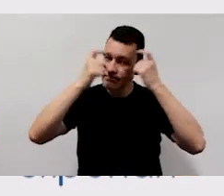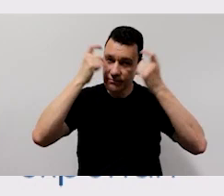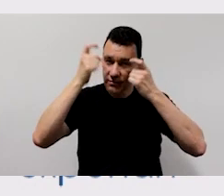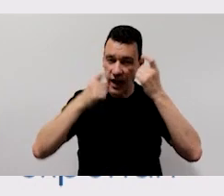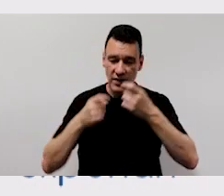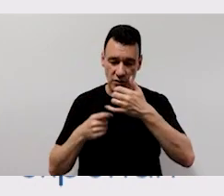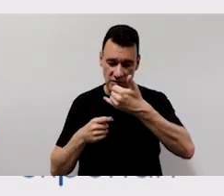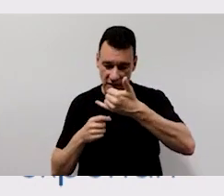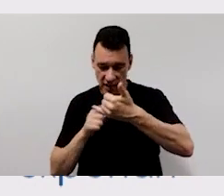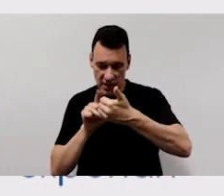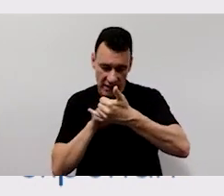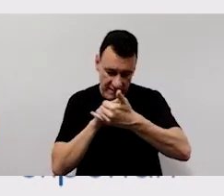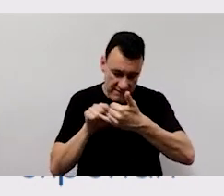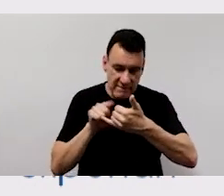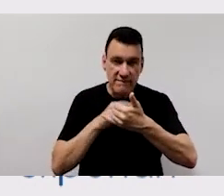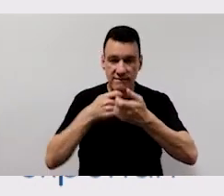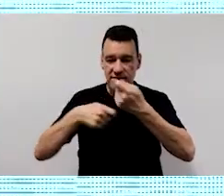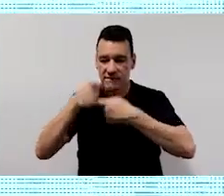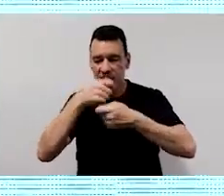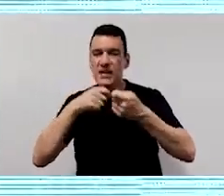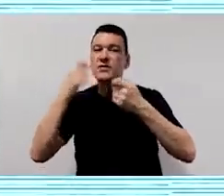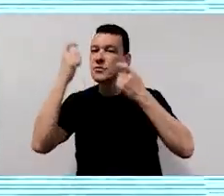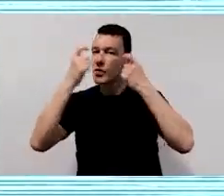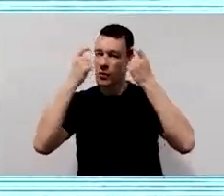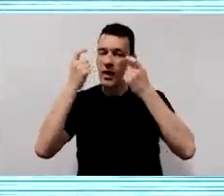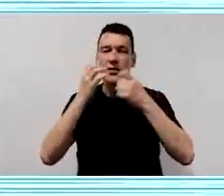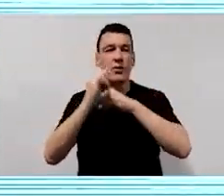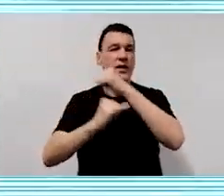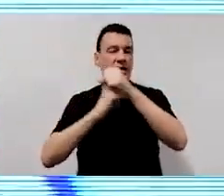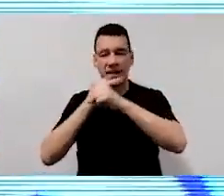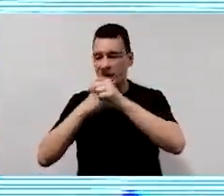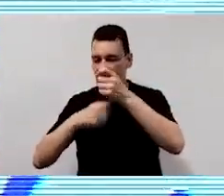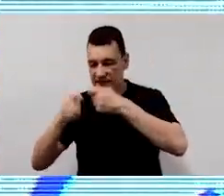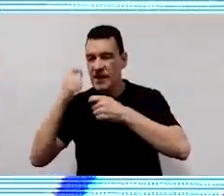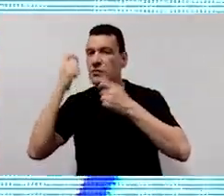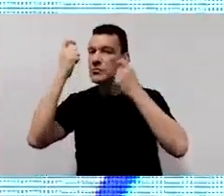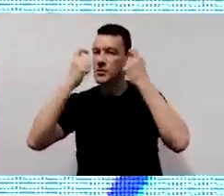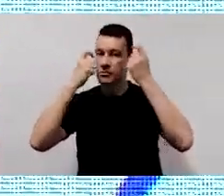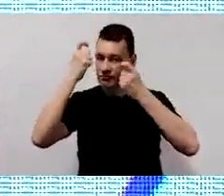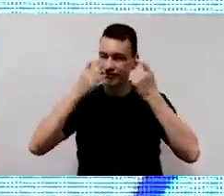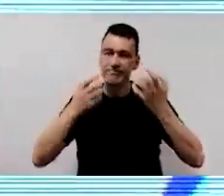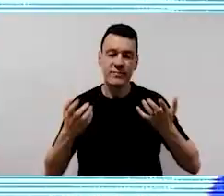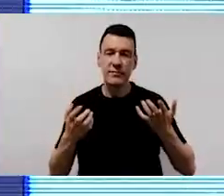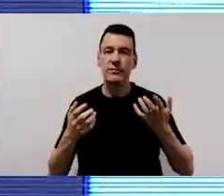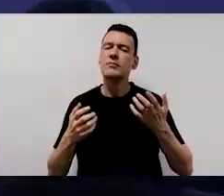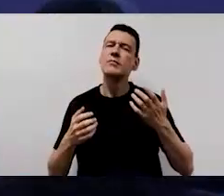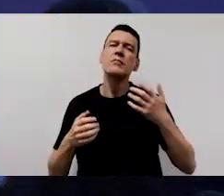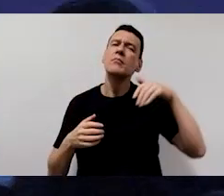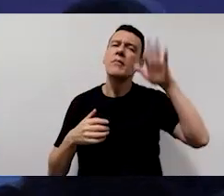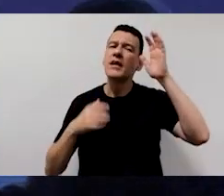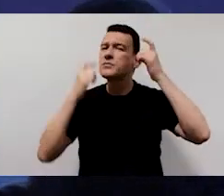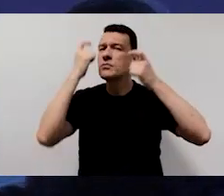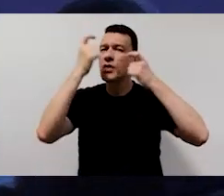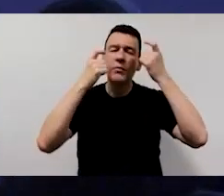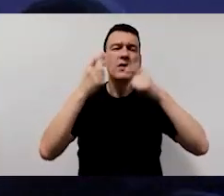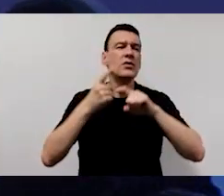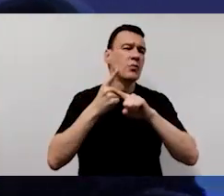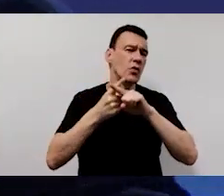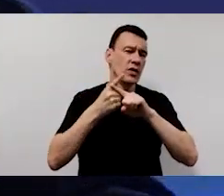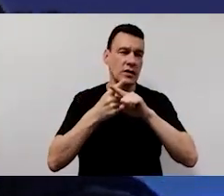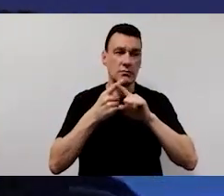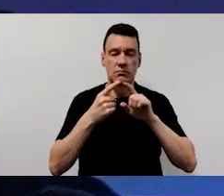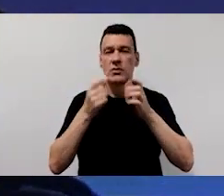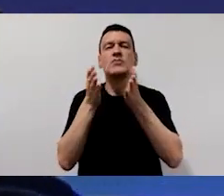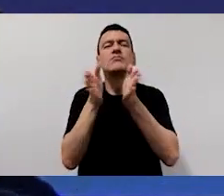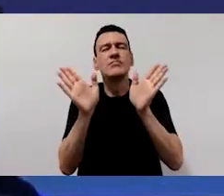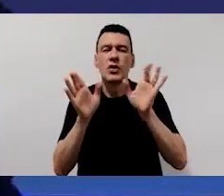online. O que mais gera preocupação aqui, falando de interação online como um todo, e não focando só em Pix?